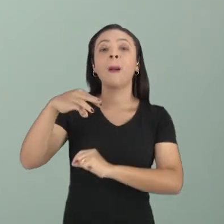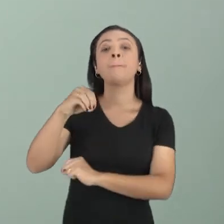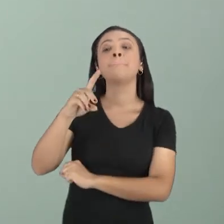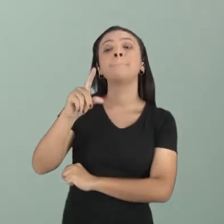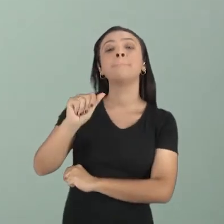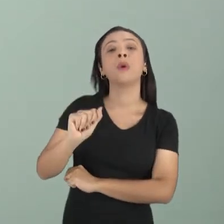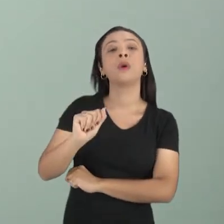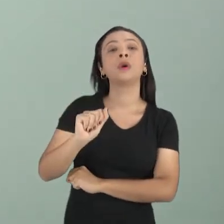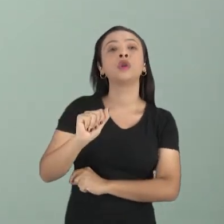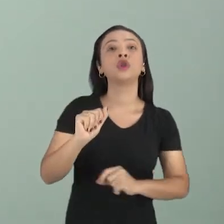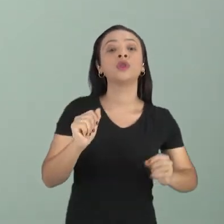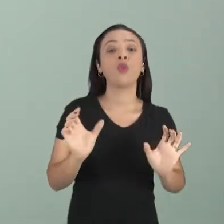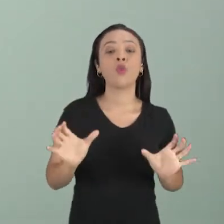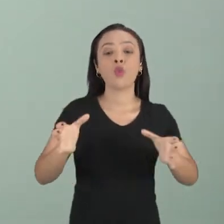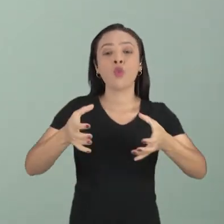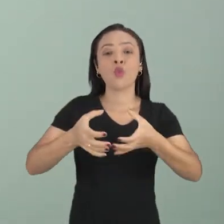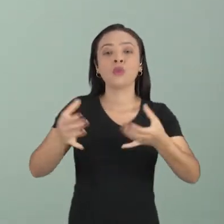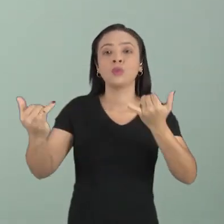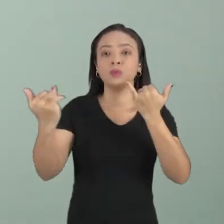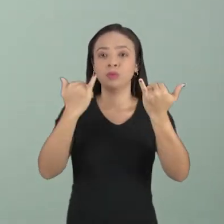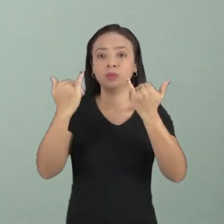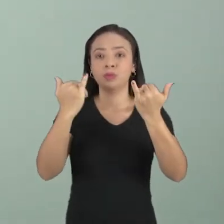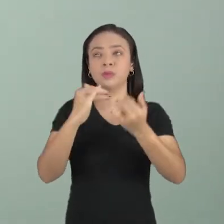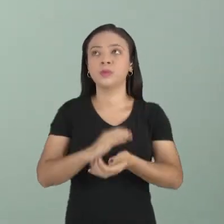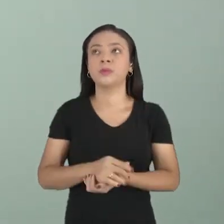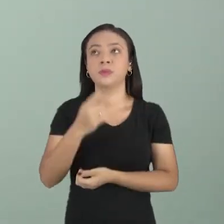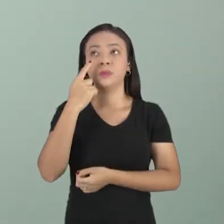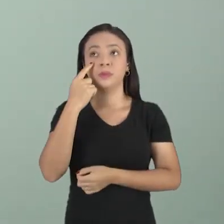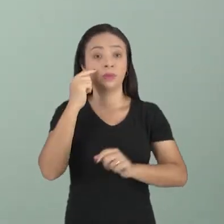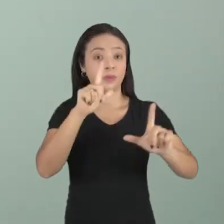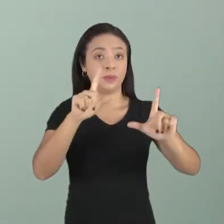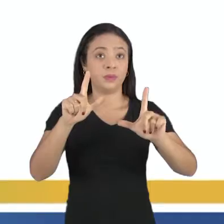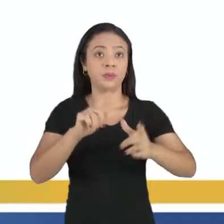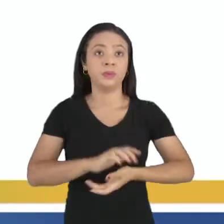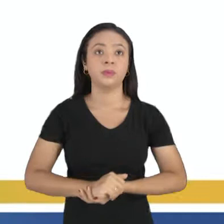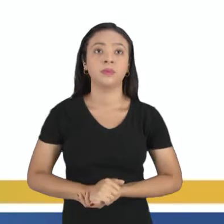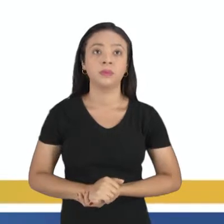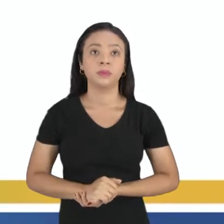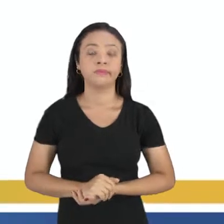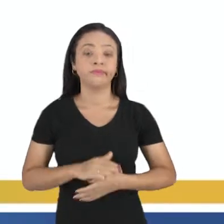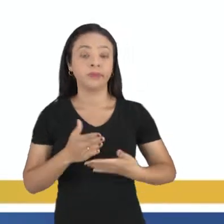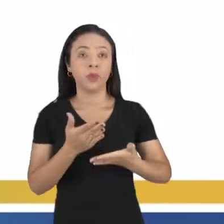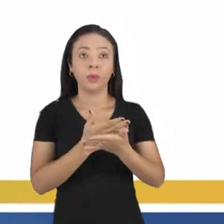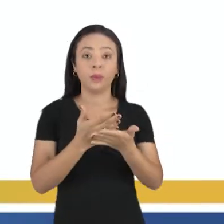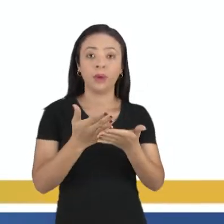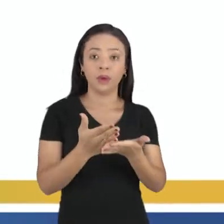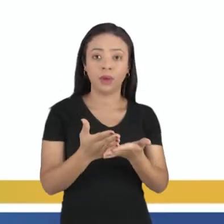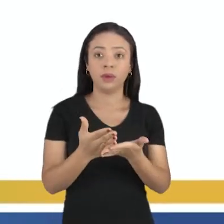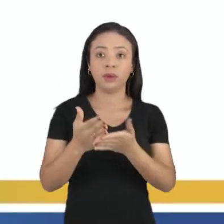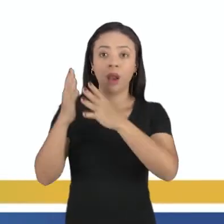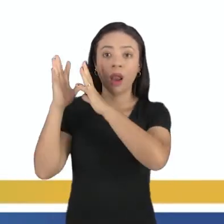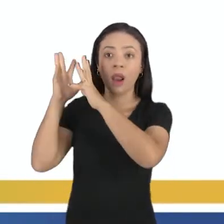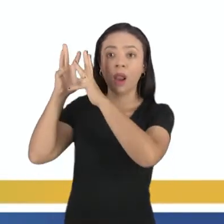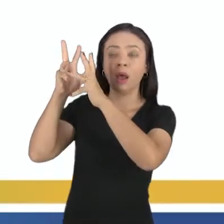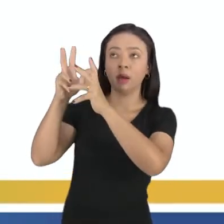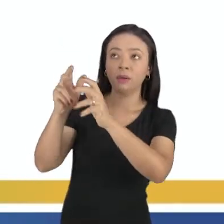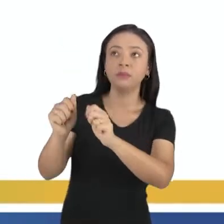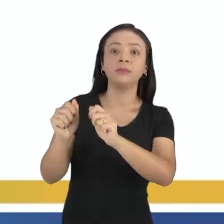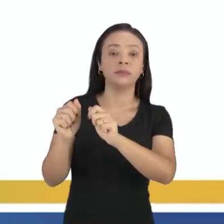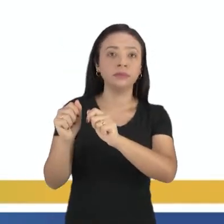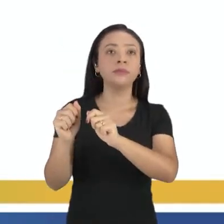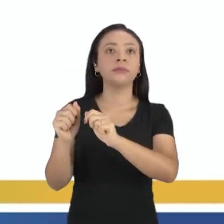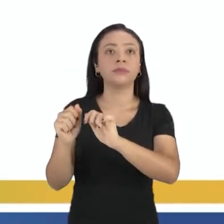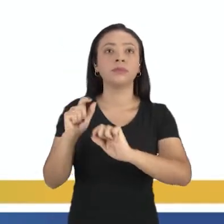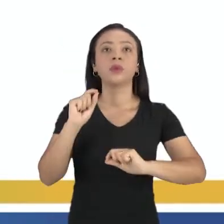de um conjunto de dados. Então acompanhe comigo aí na sua tela. Inicialmente nós vamos retomar então,